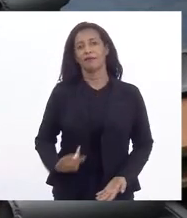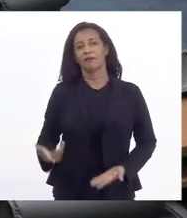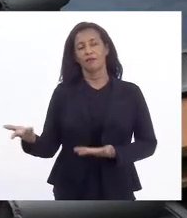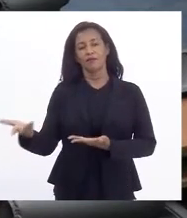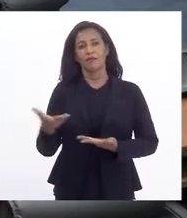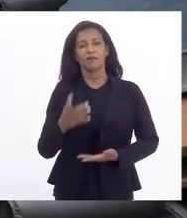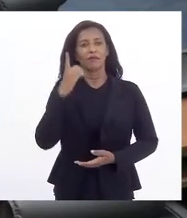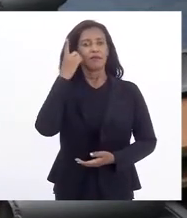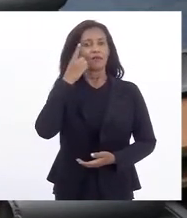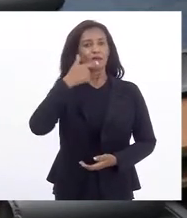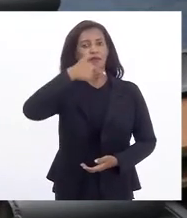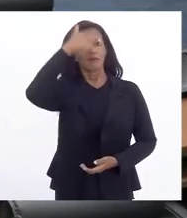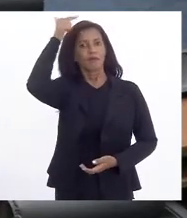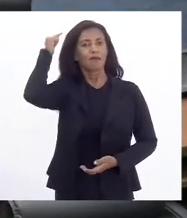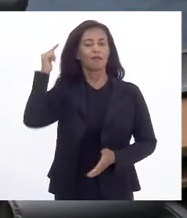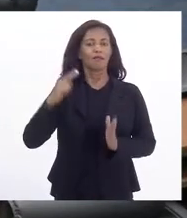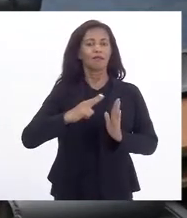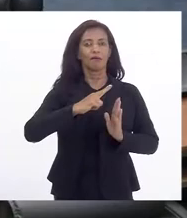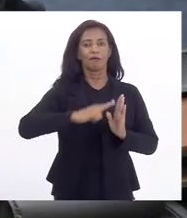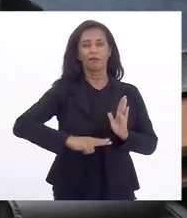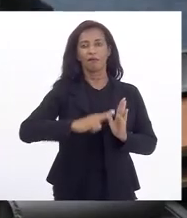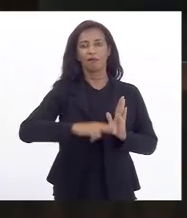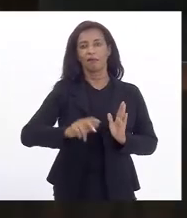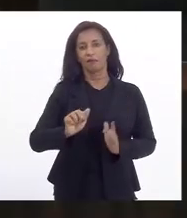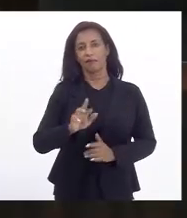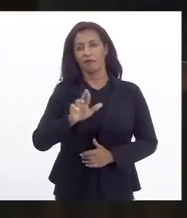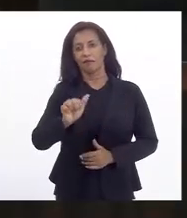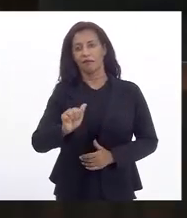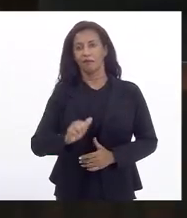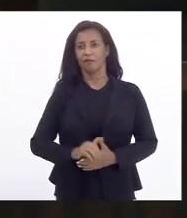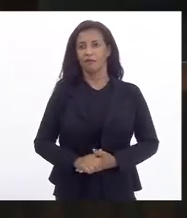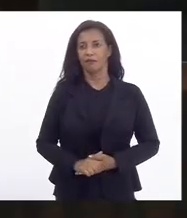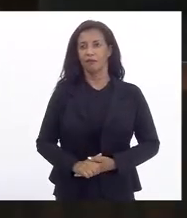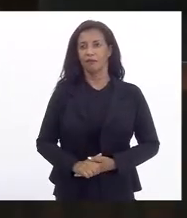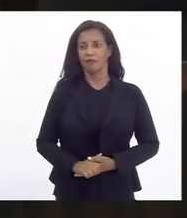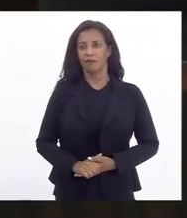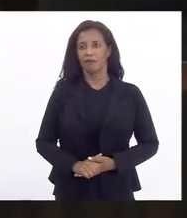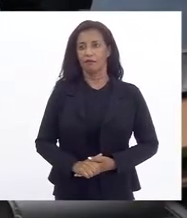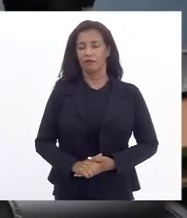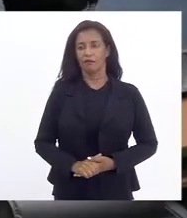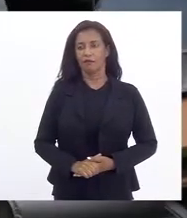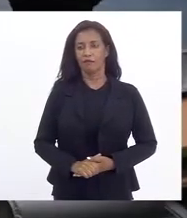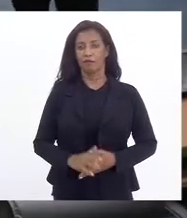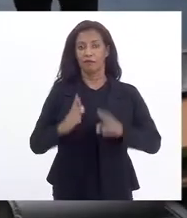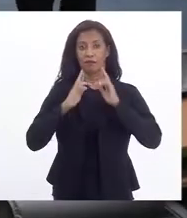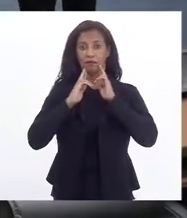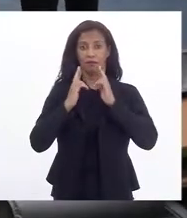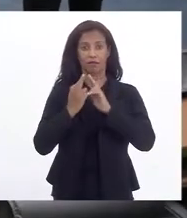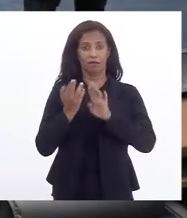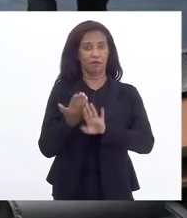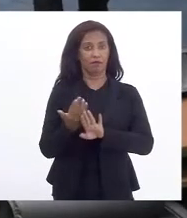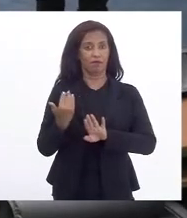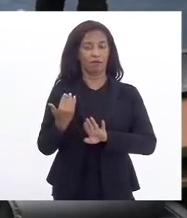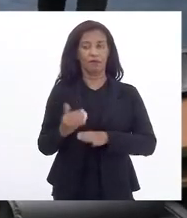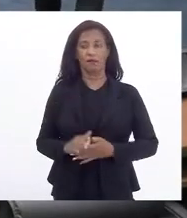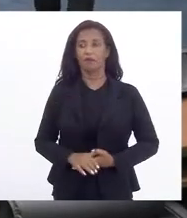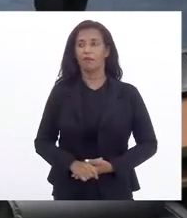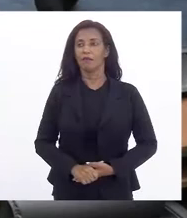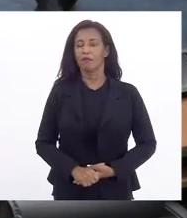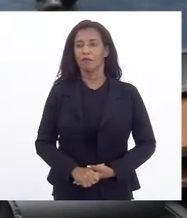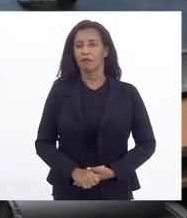convida o senhor Deputado Luiz Paulo para fazer leitura data e da sessão anterior